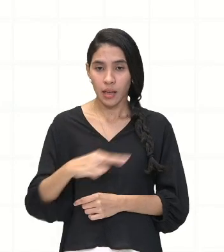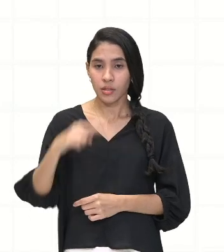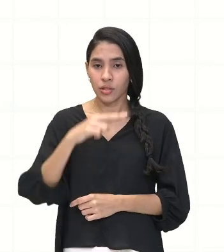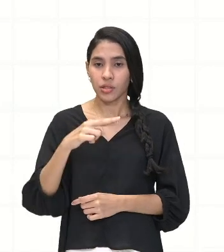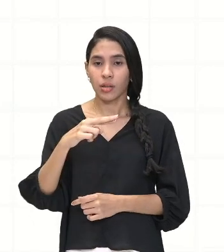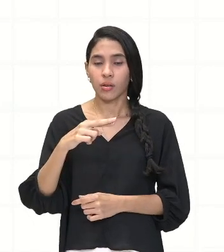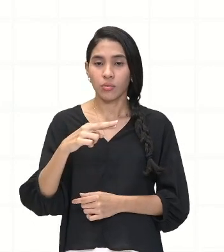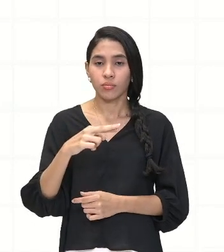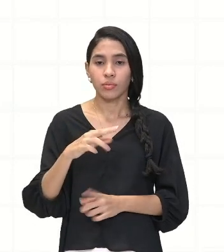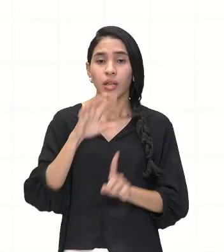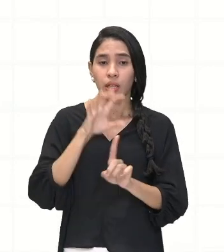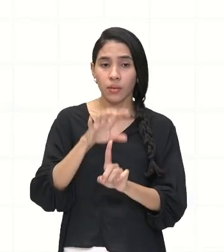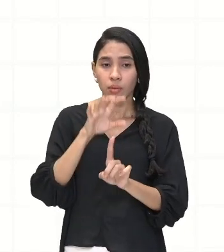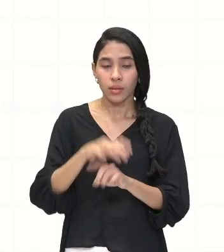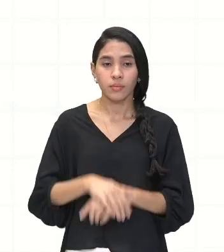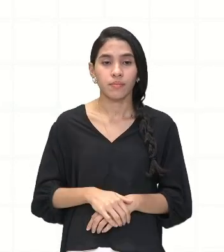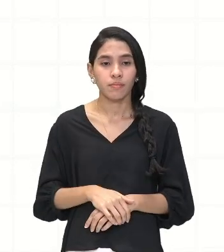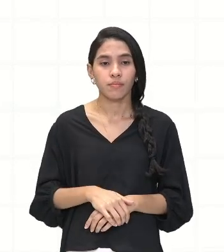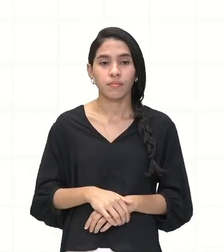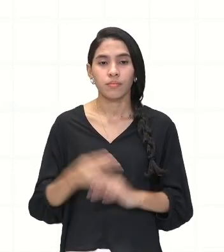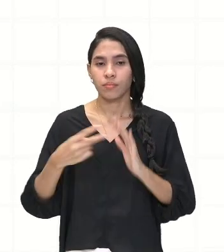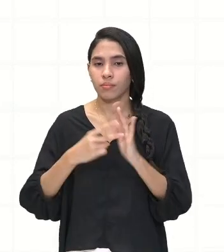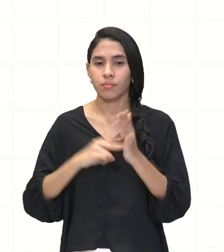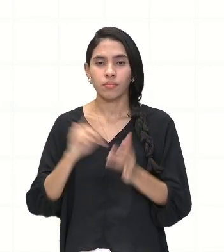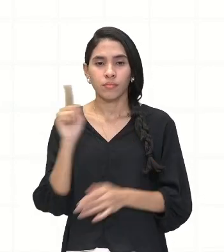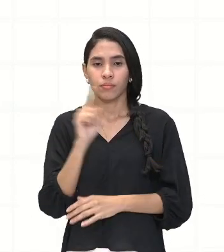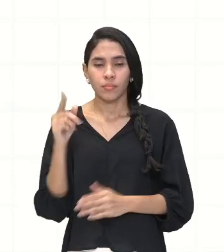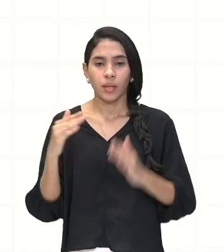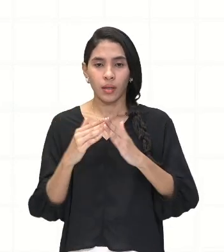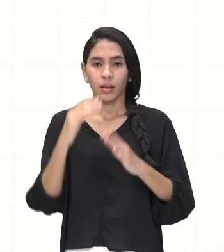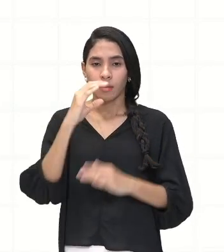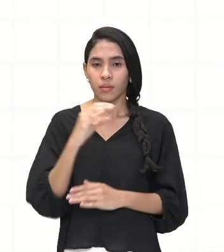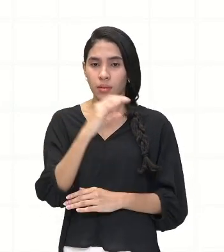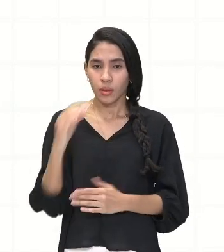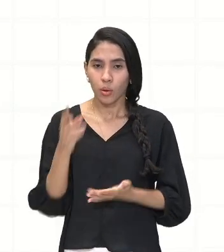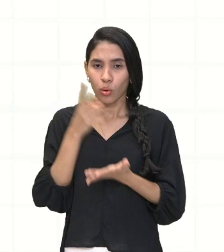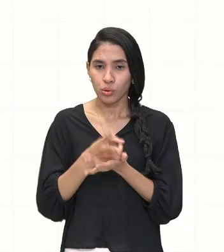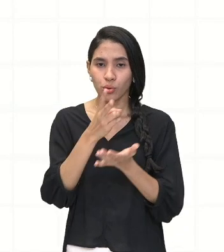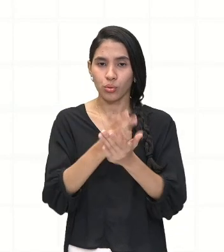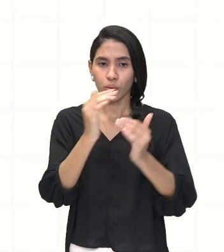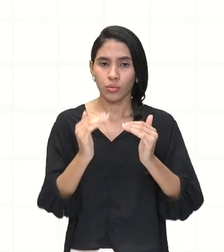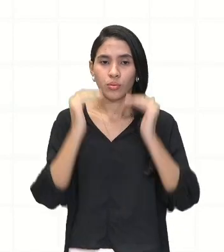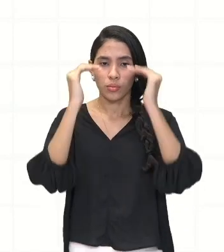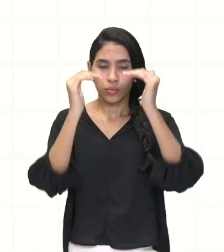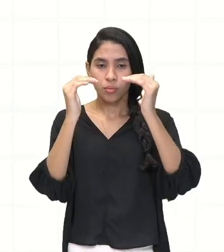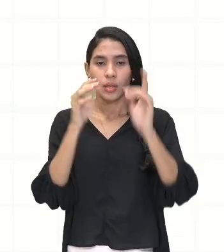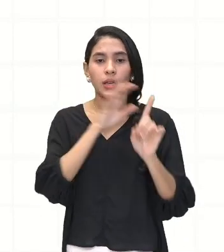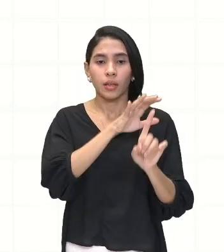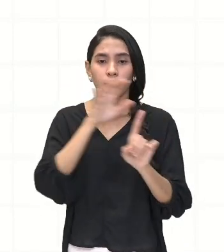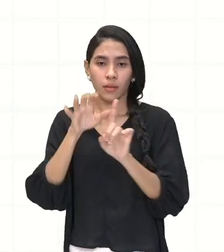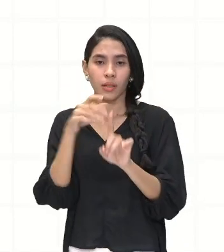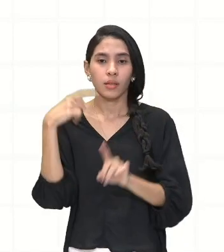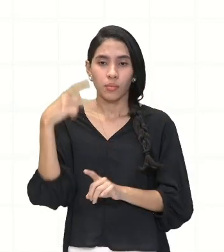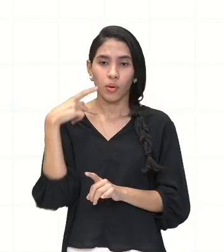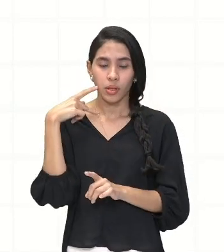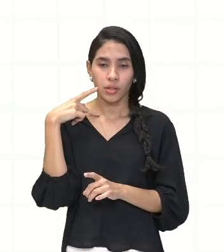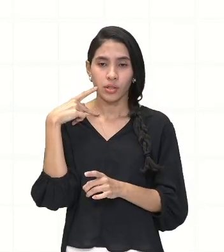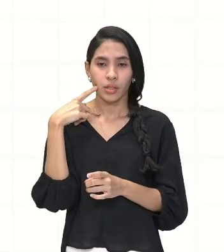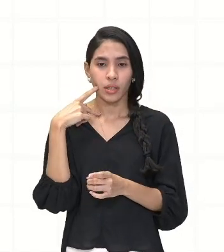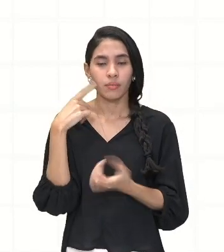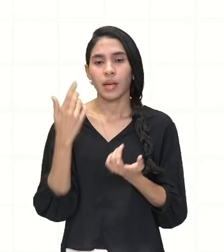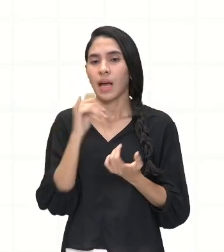não significou que a Igreja Católica manteve sua autonomia e influência política de maneira irrestrita.